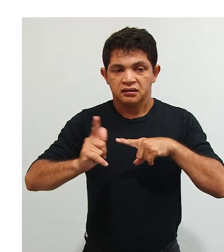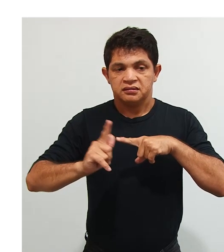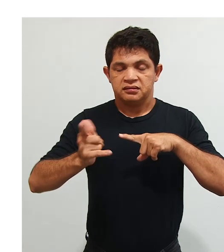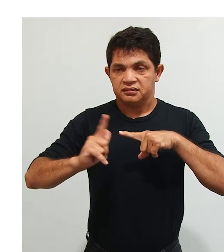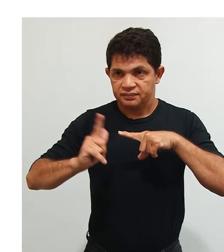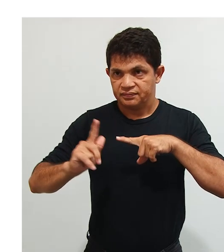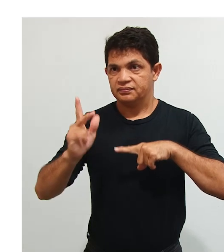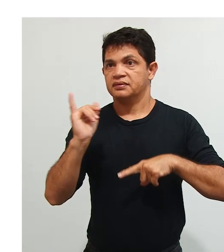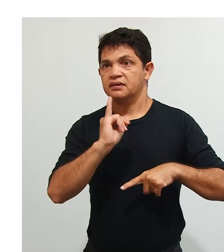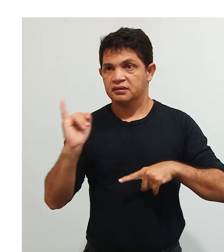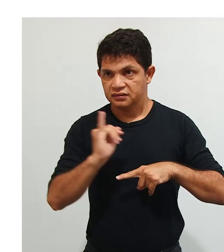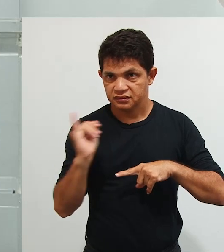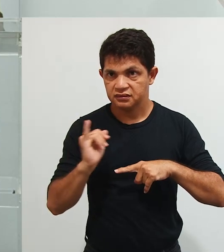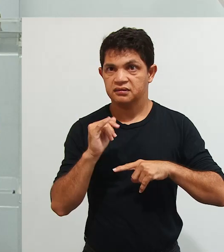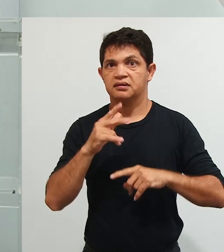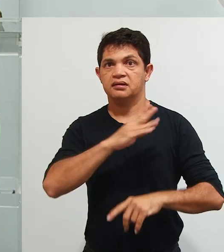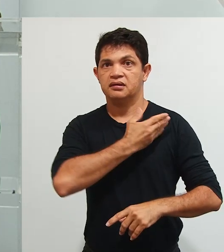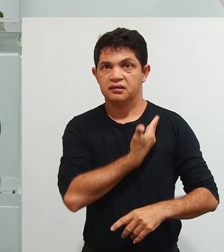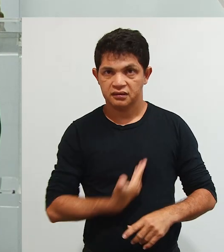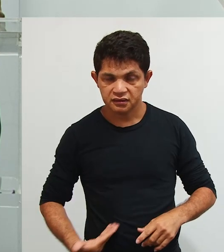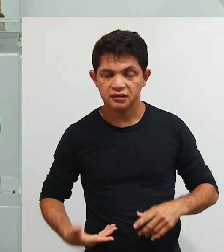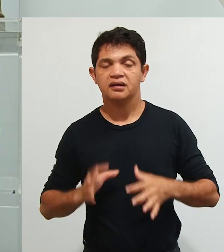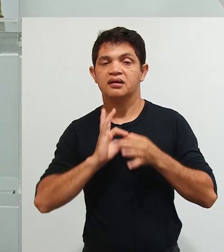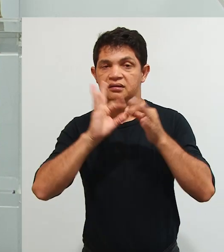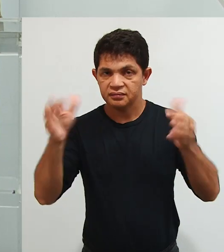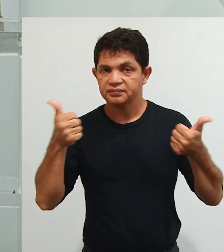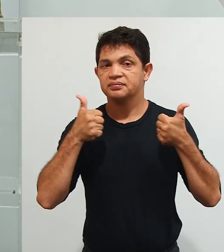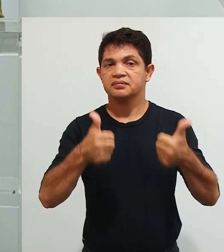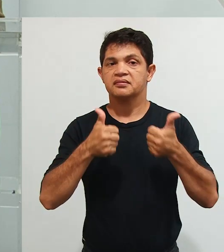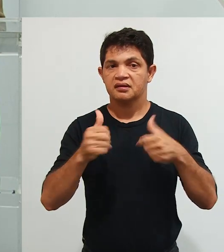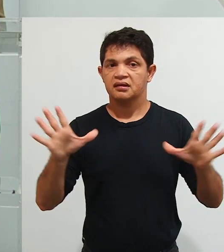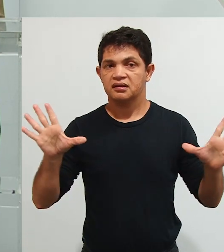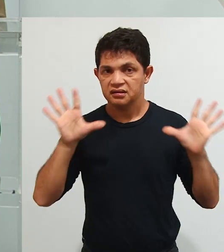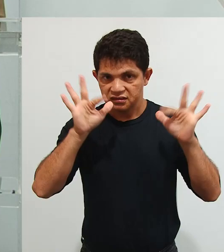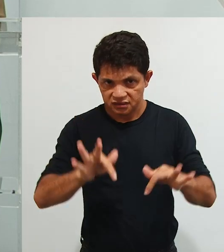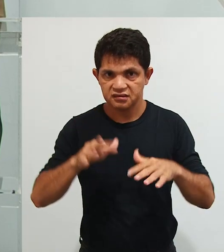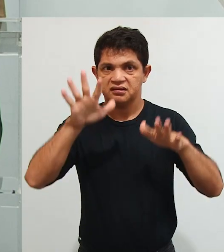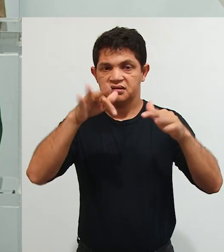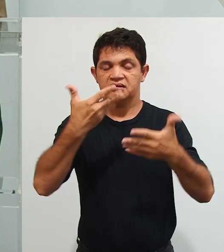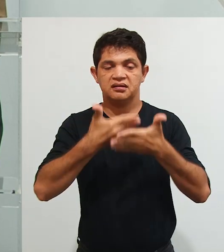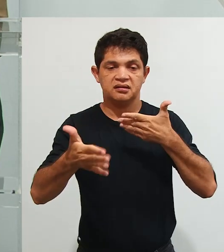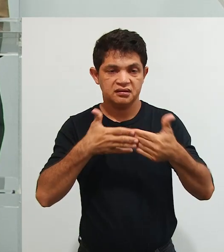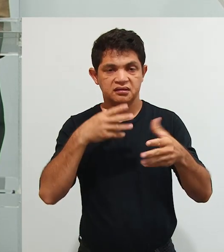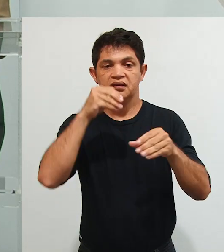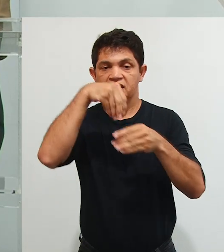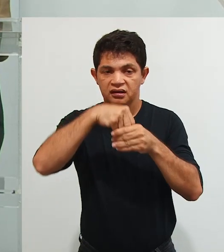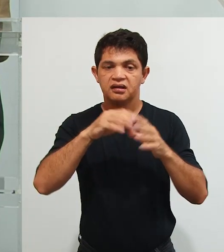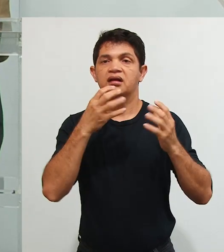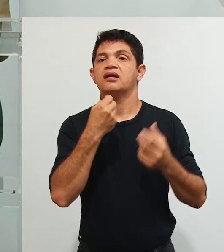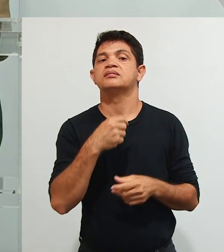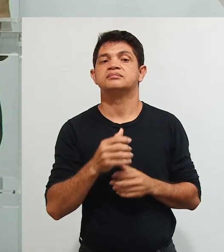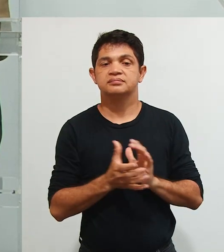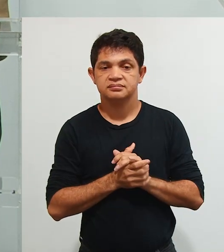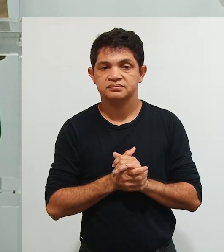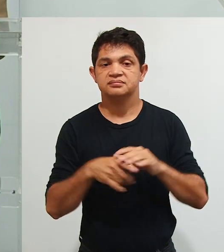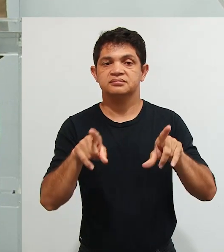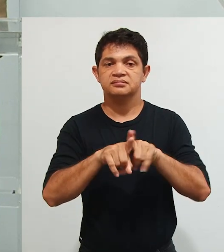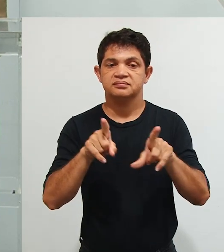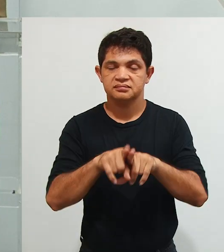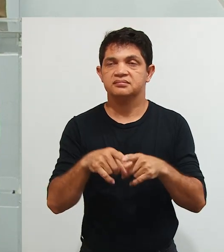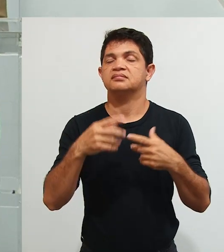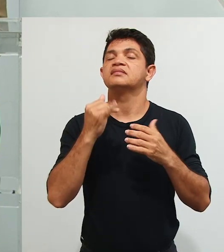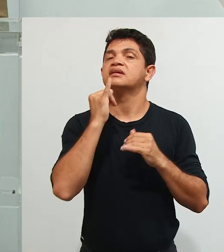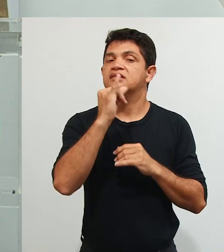E neste momento eu quero me despedir de vocês dessa nossa aula sobre comunicação assertiva e